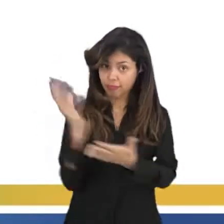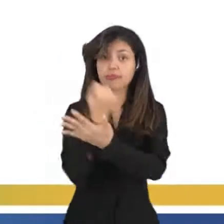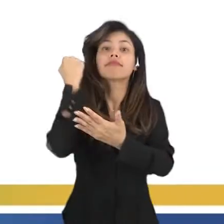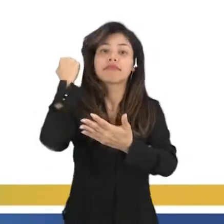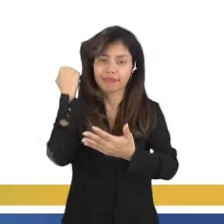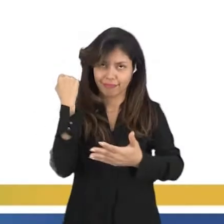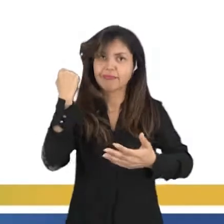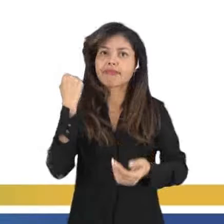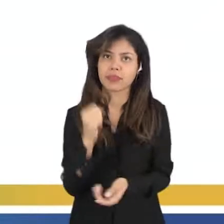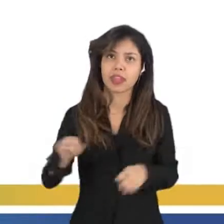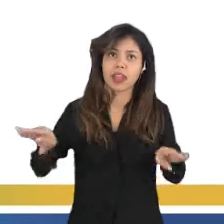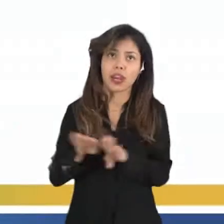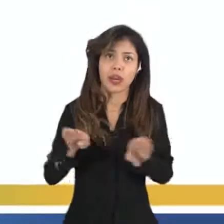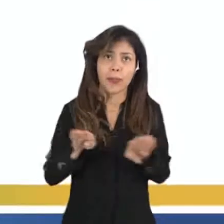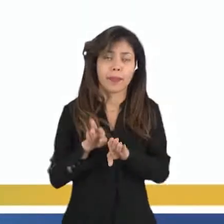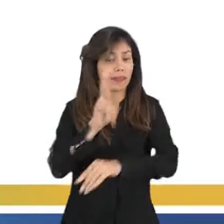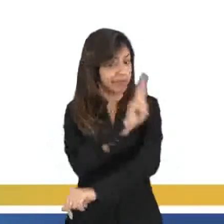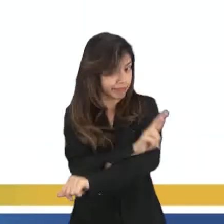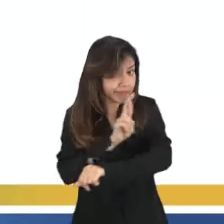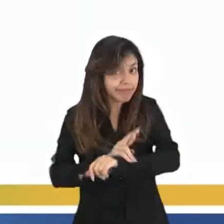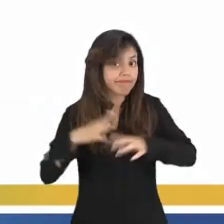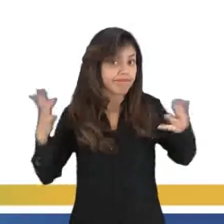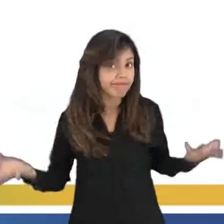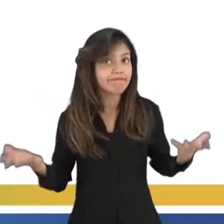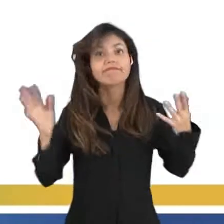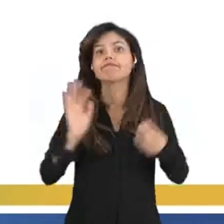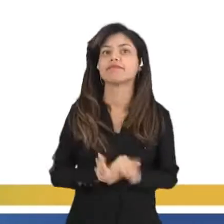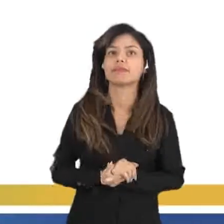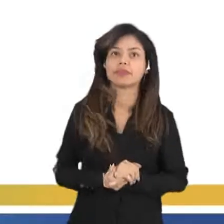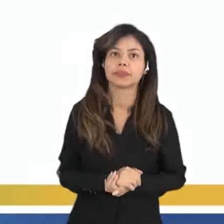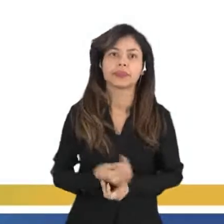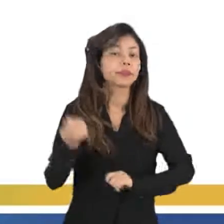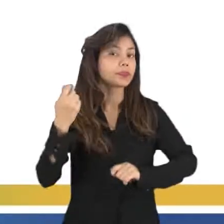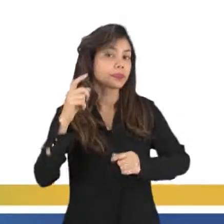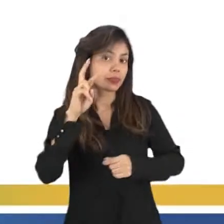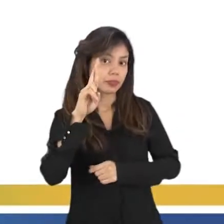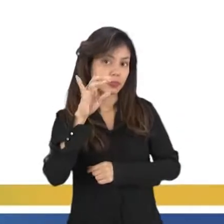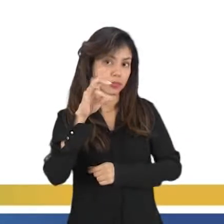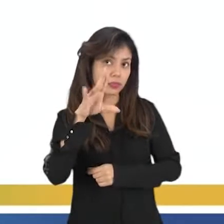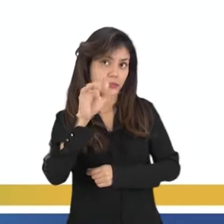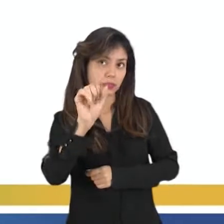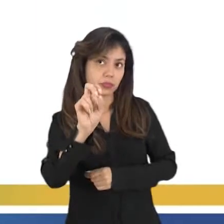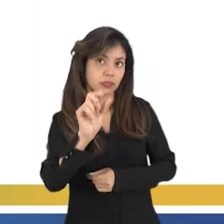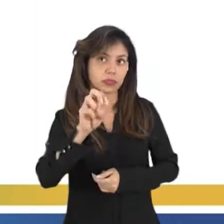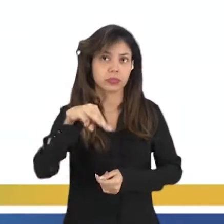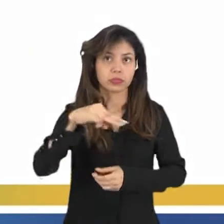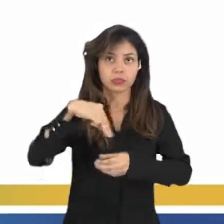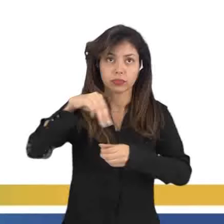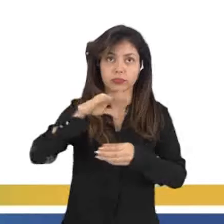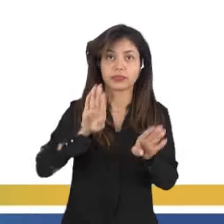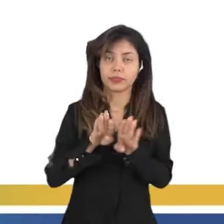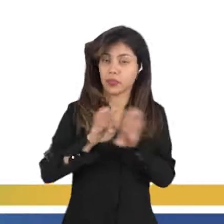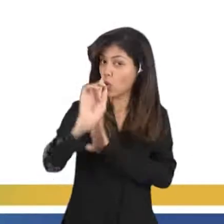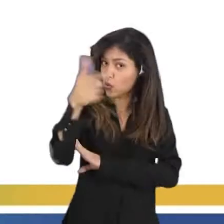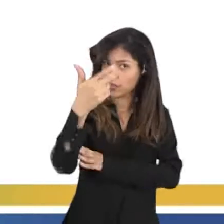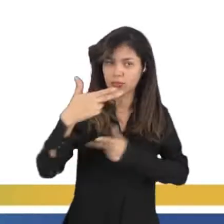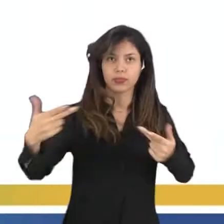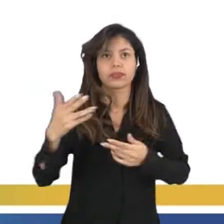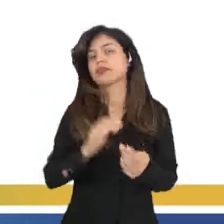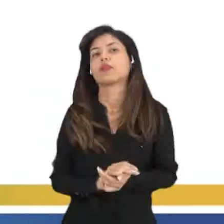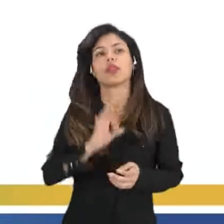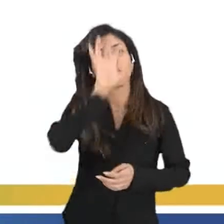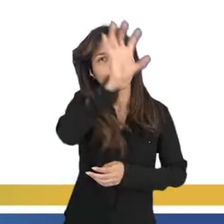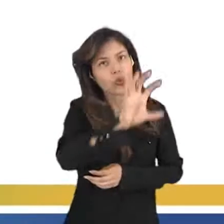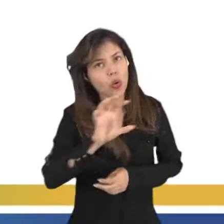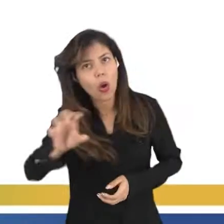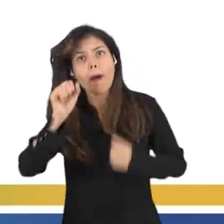independência, por questões religiosas, vejam só, recursos minerais, entre outras coisas. Em todos os